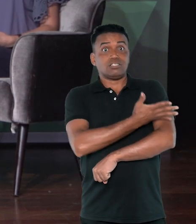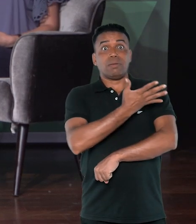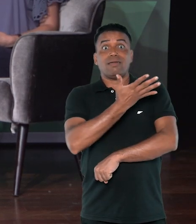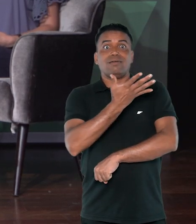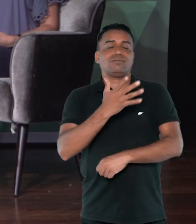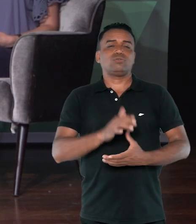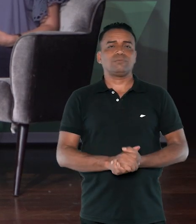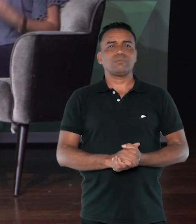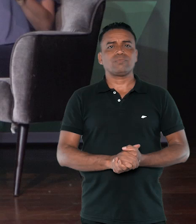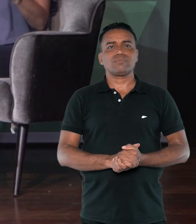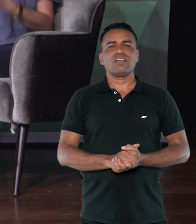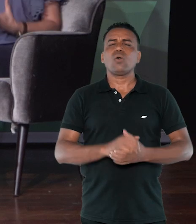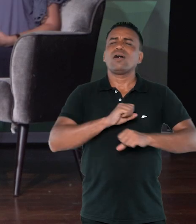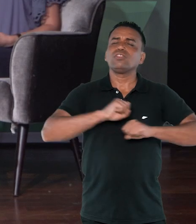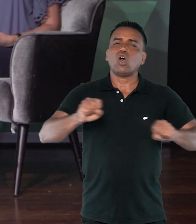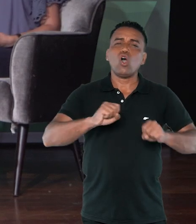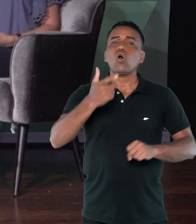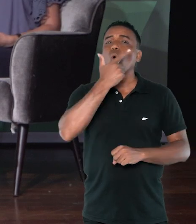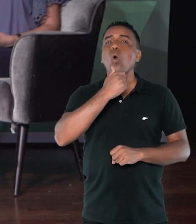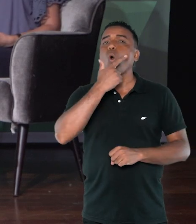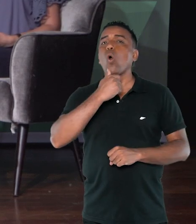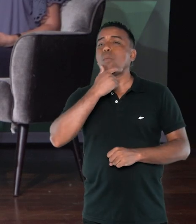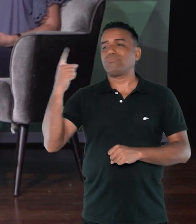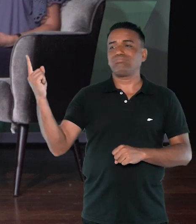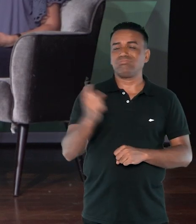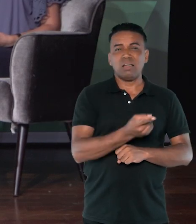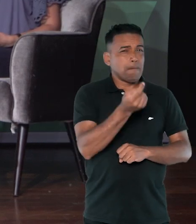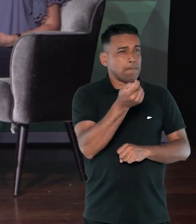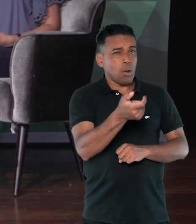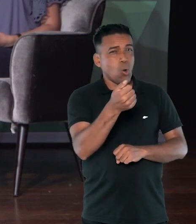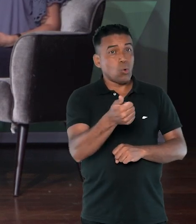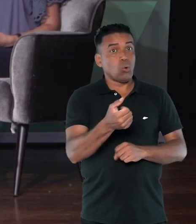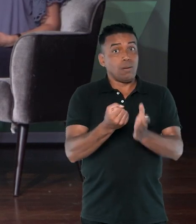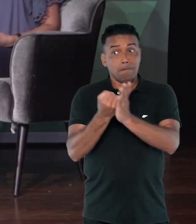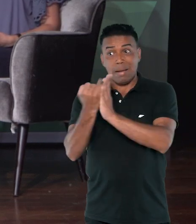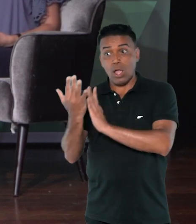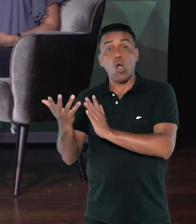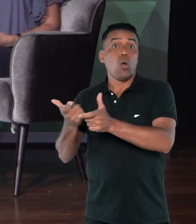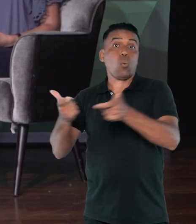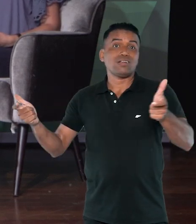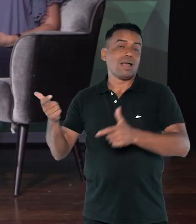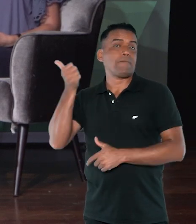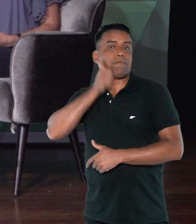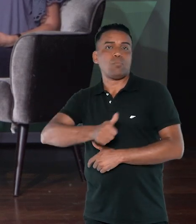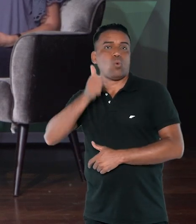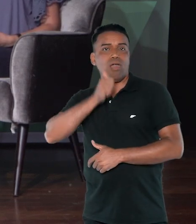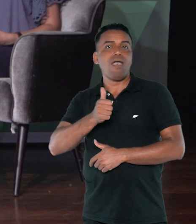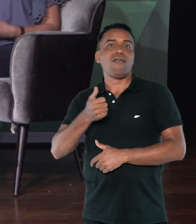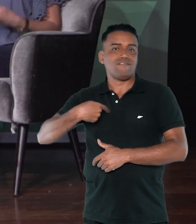homens. É interessante ouvir o que está se passando na cabeça e no coração deles, né? E eu tenho visto